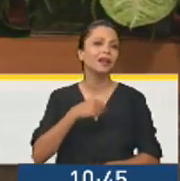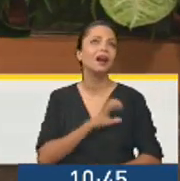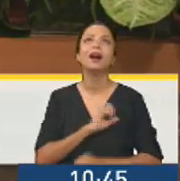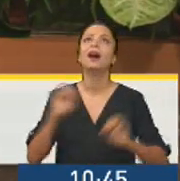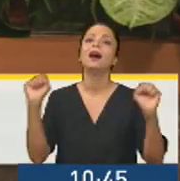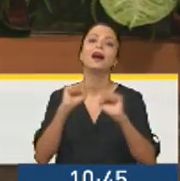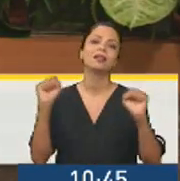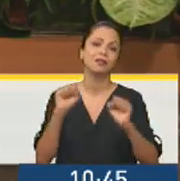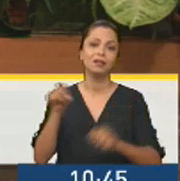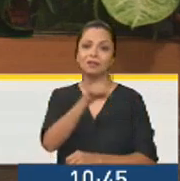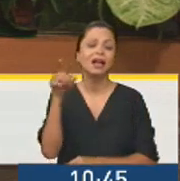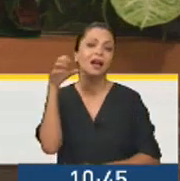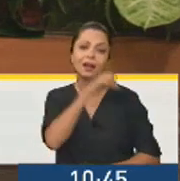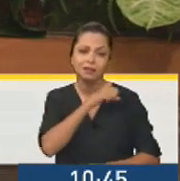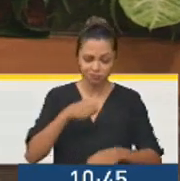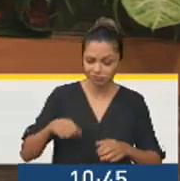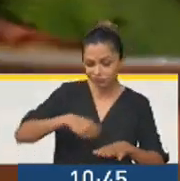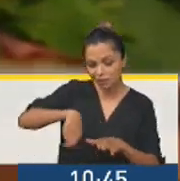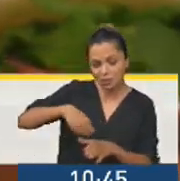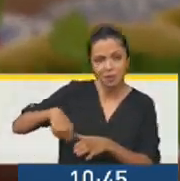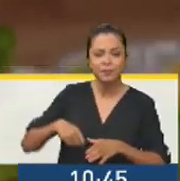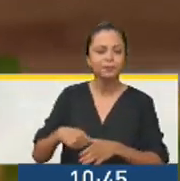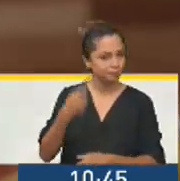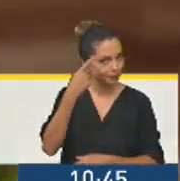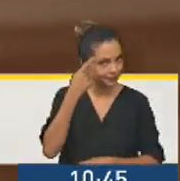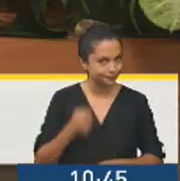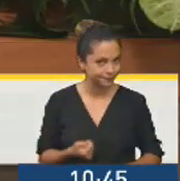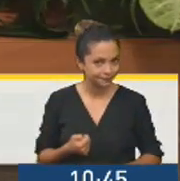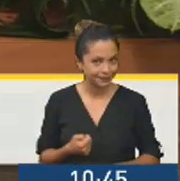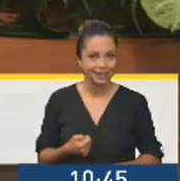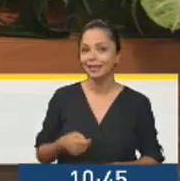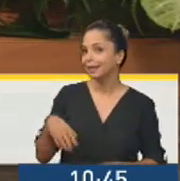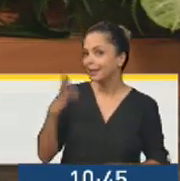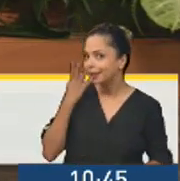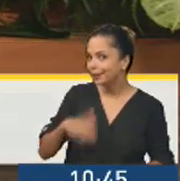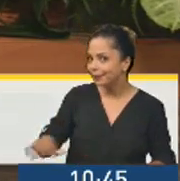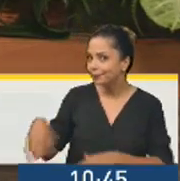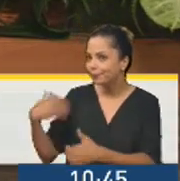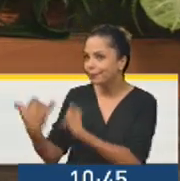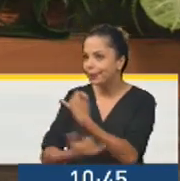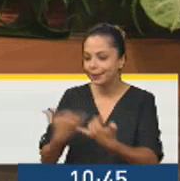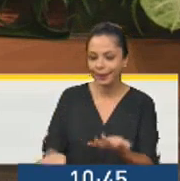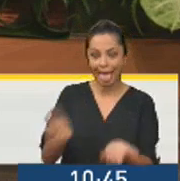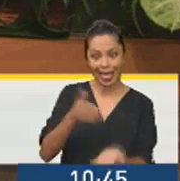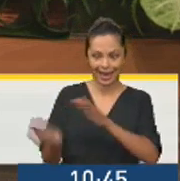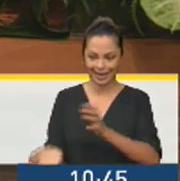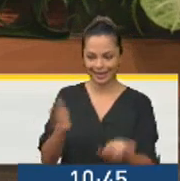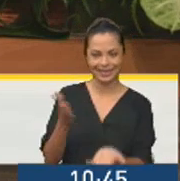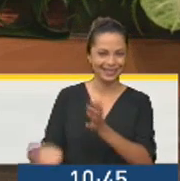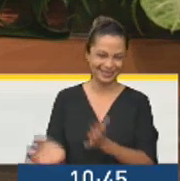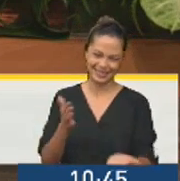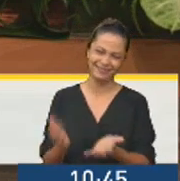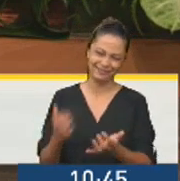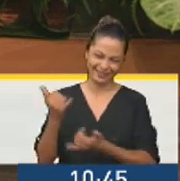ninguém tendo trabalho. Imagina a criançada brincando com isso em casa. Olha que legal. Então, massa